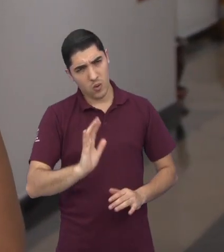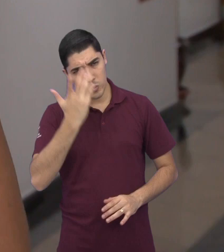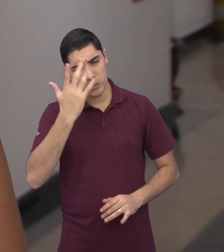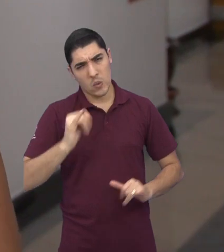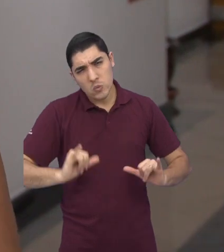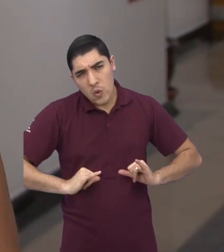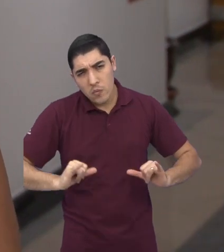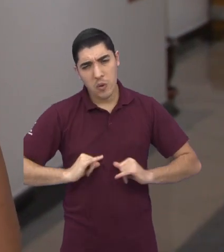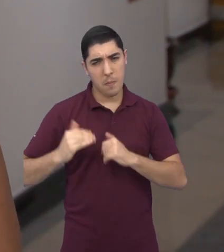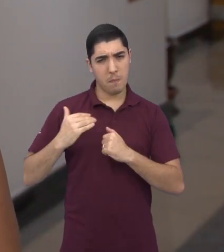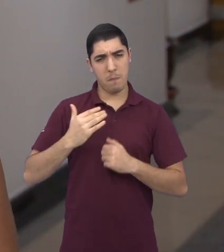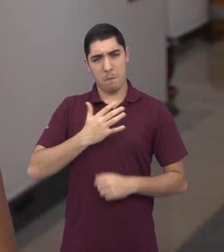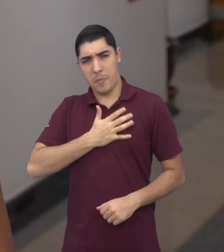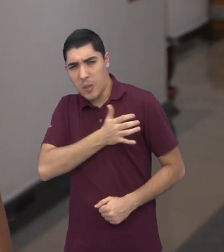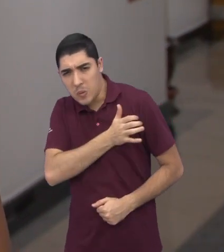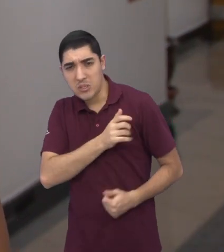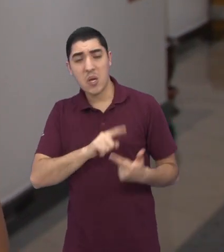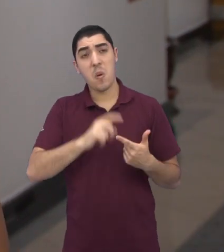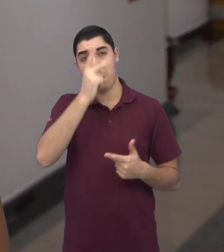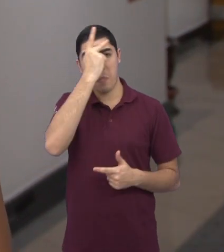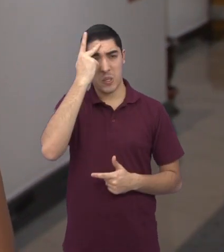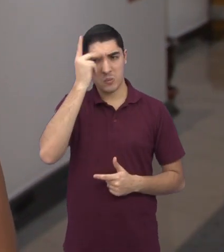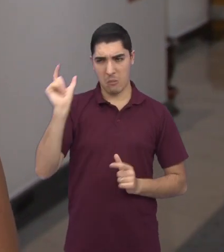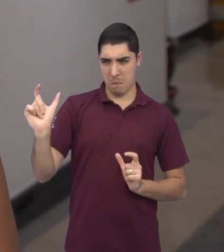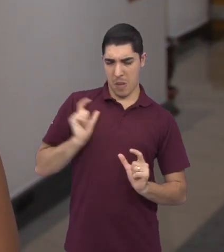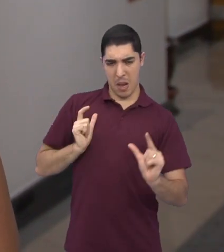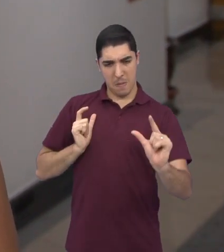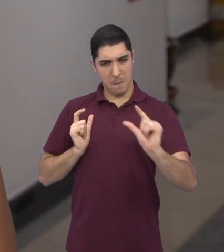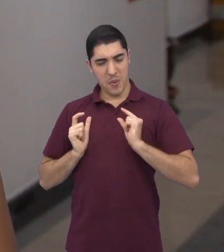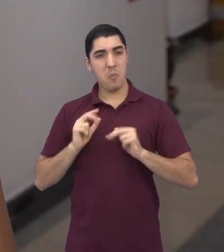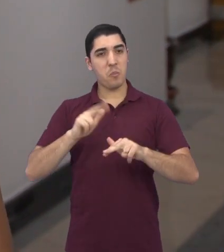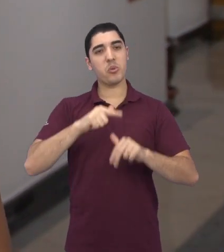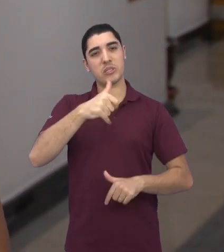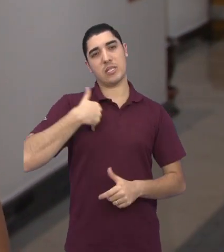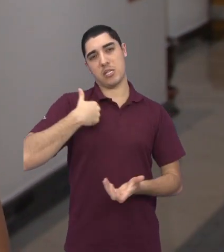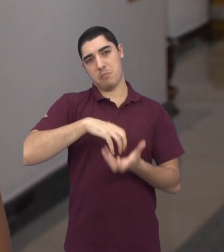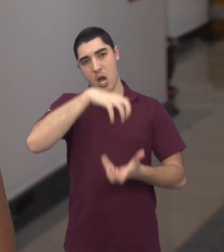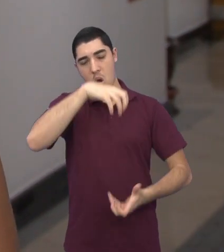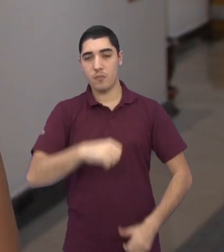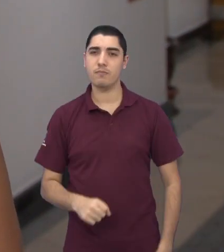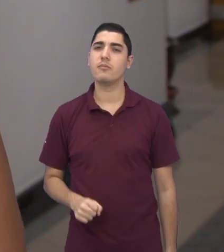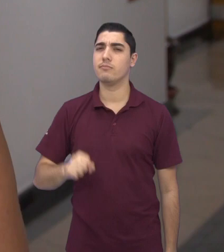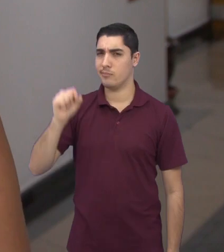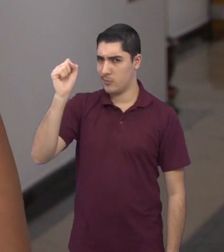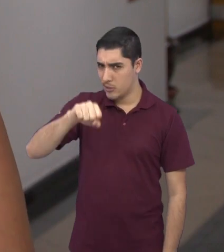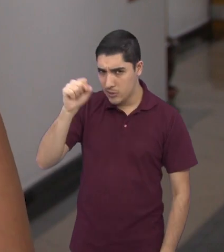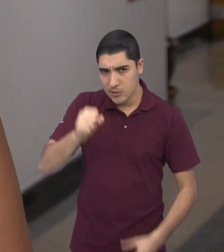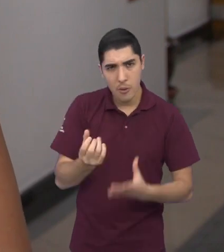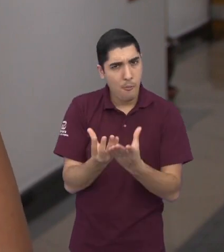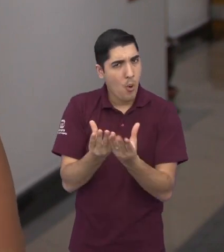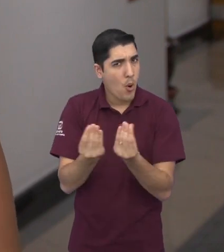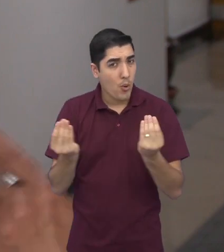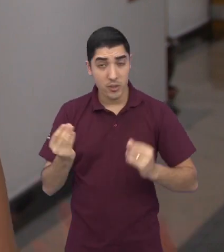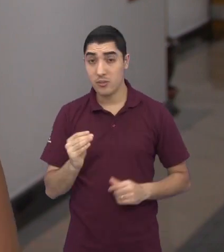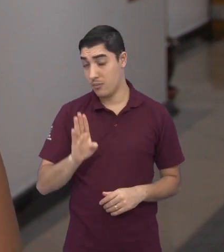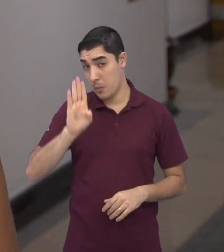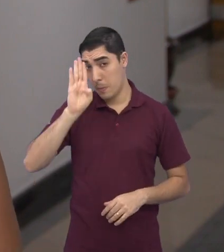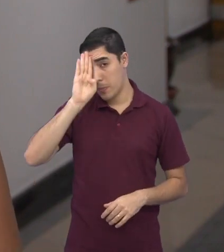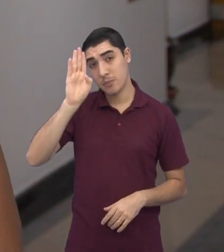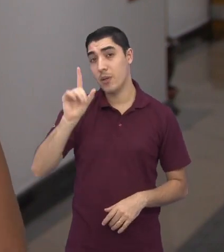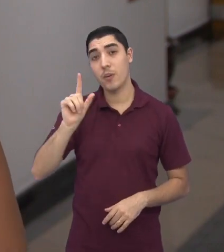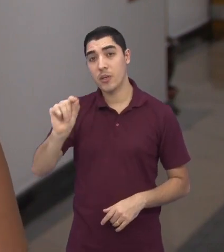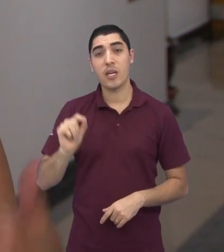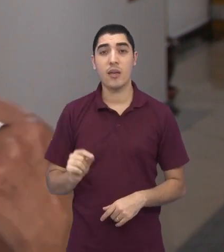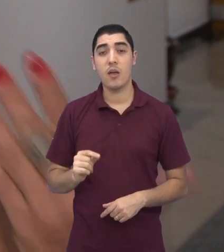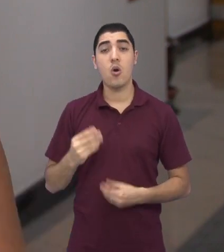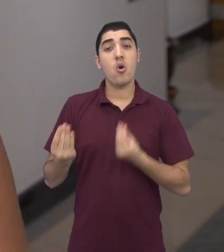de preconceito ou ouviu frases preconceituosas relacionadas à idade? Sim, muitas vezes, principalmente